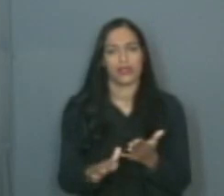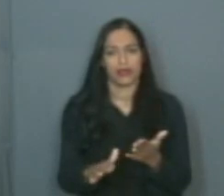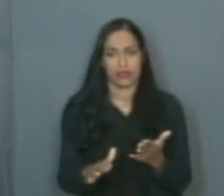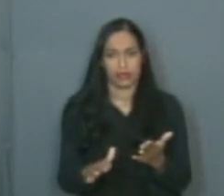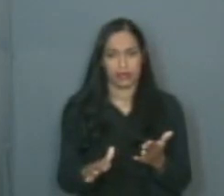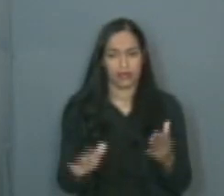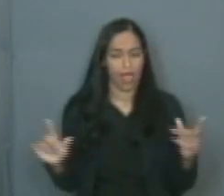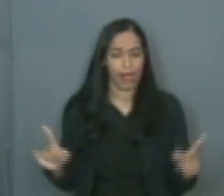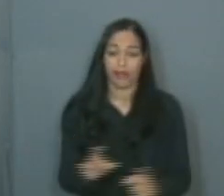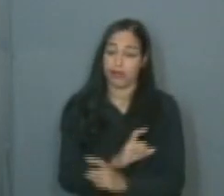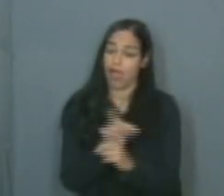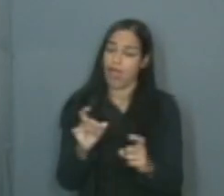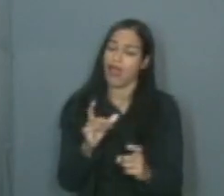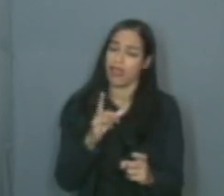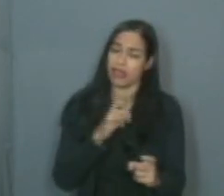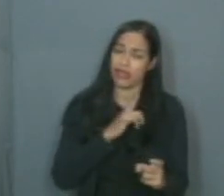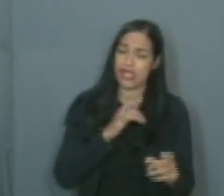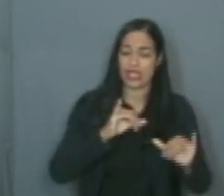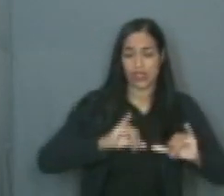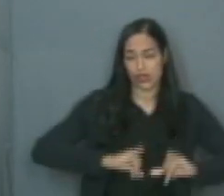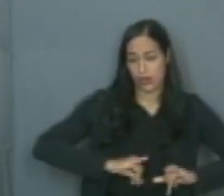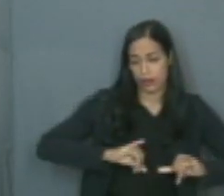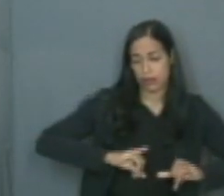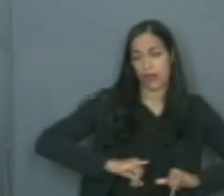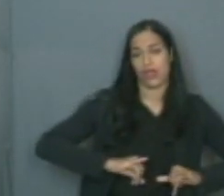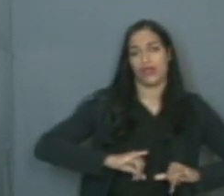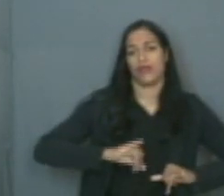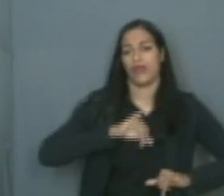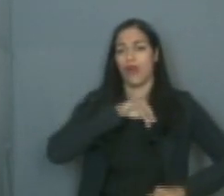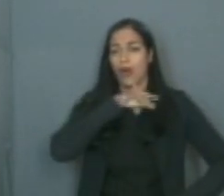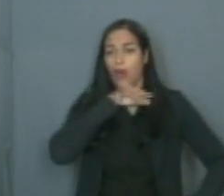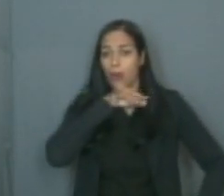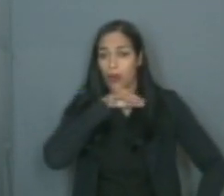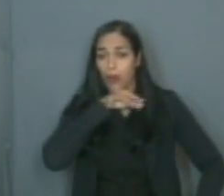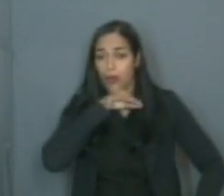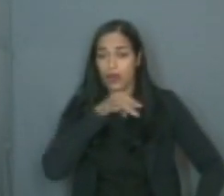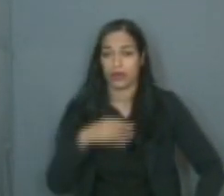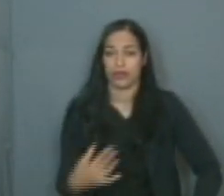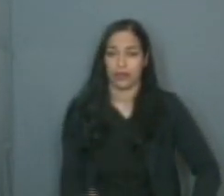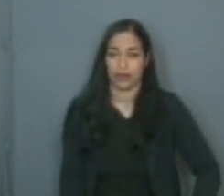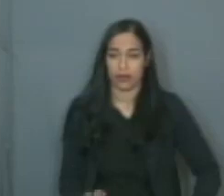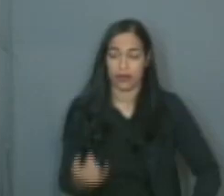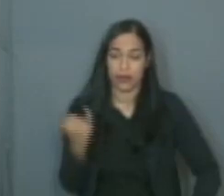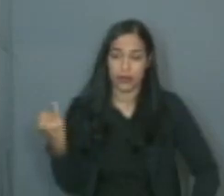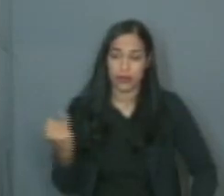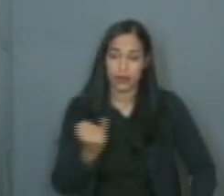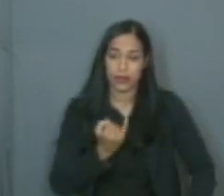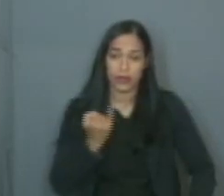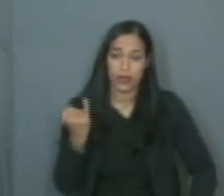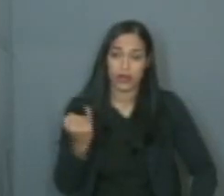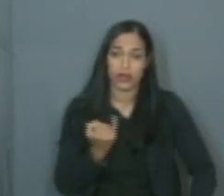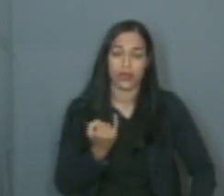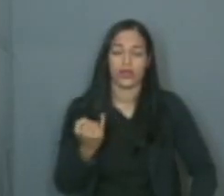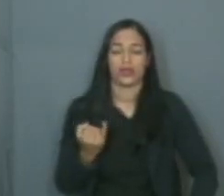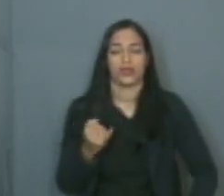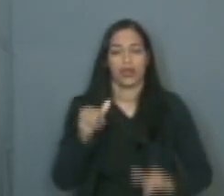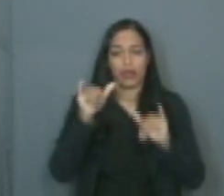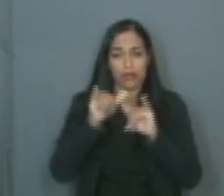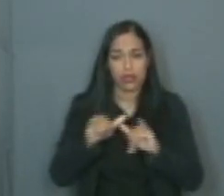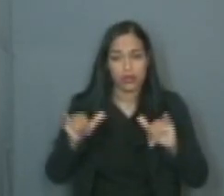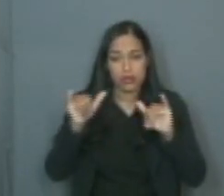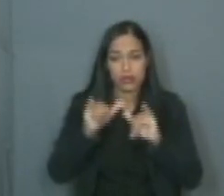sair alguém ferido, e é ruim. Então é importante pregar